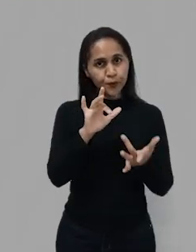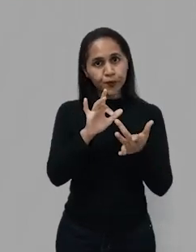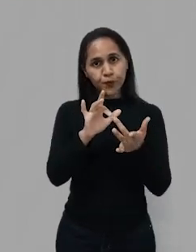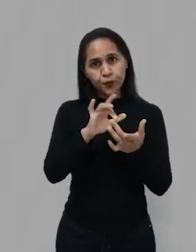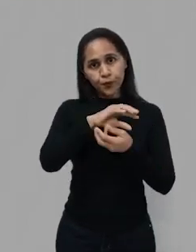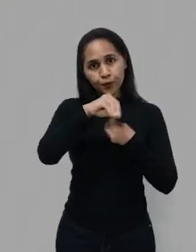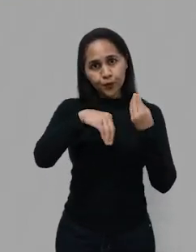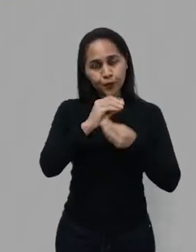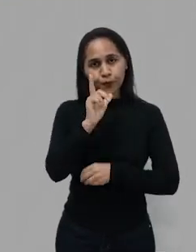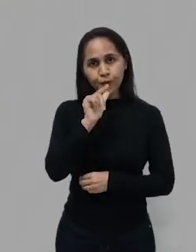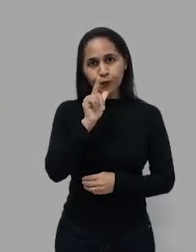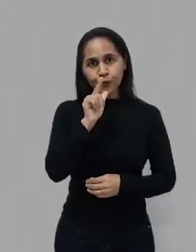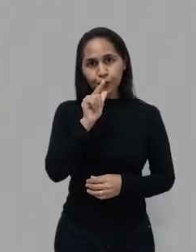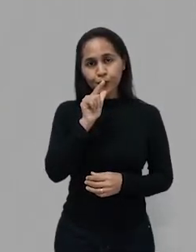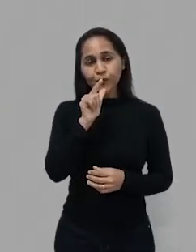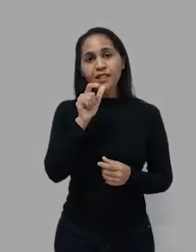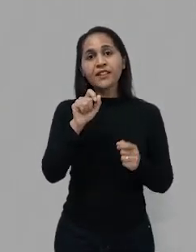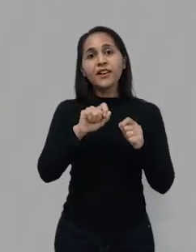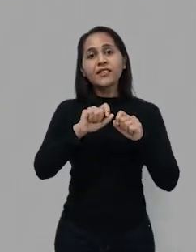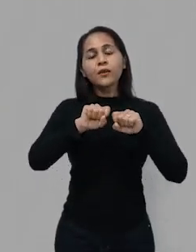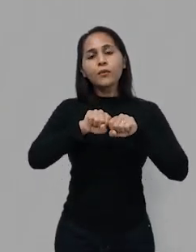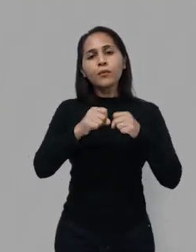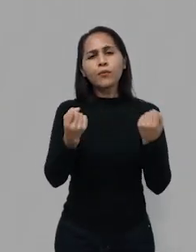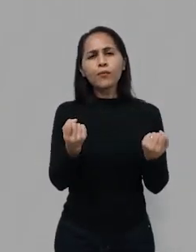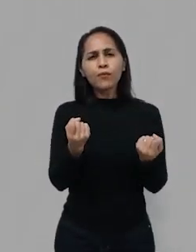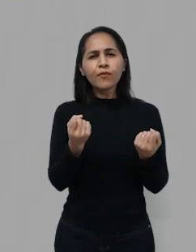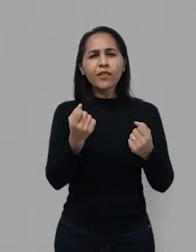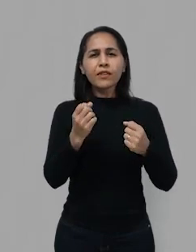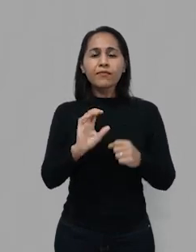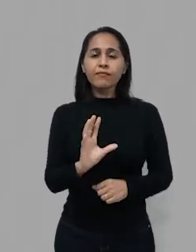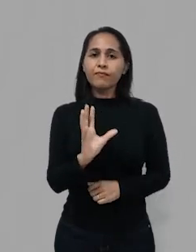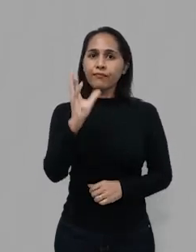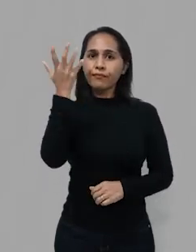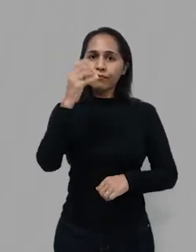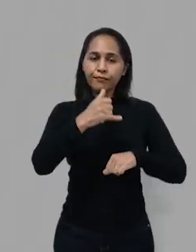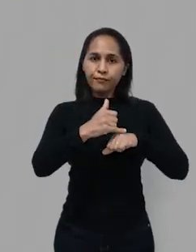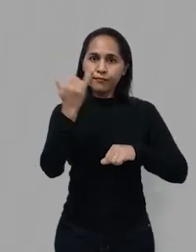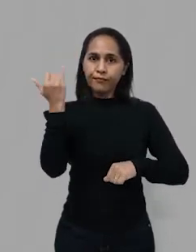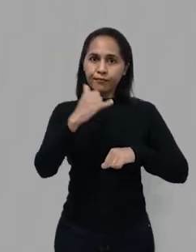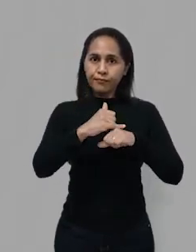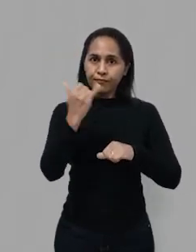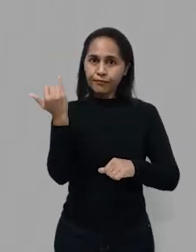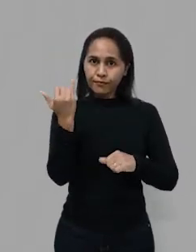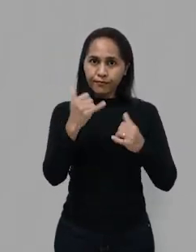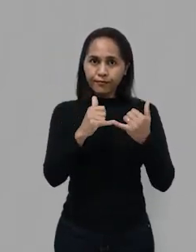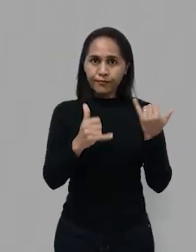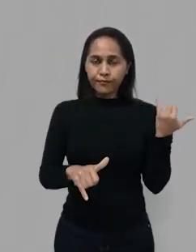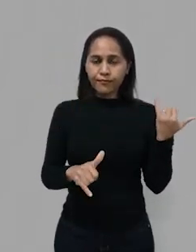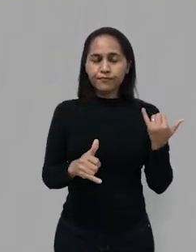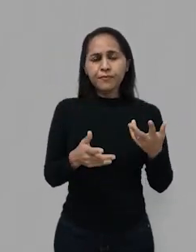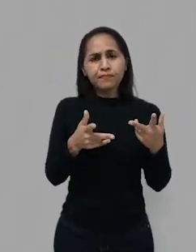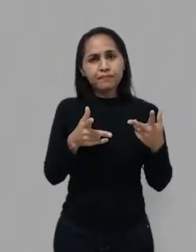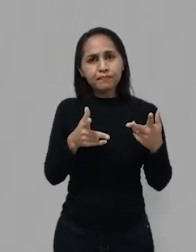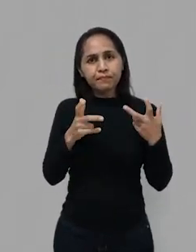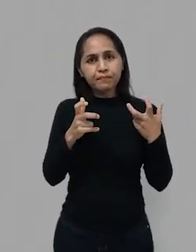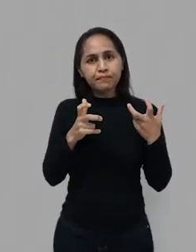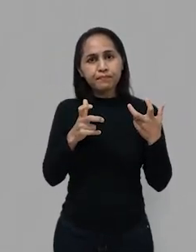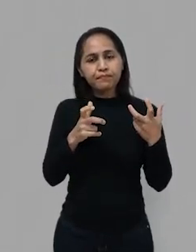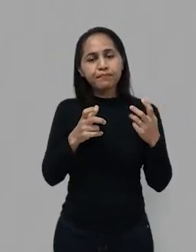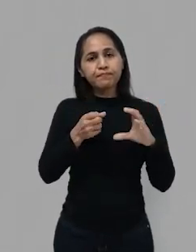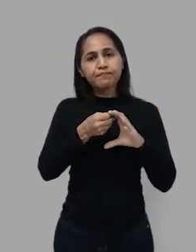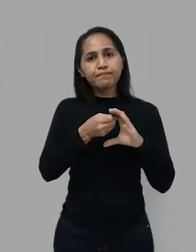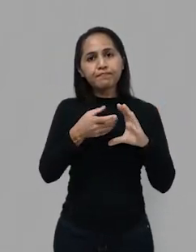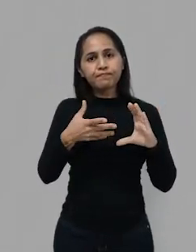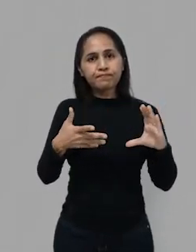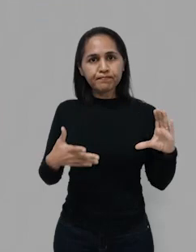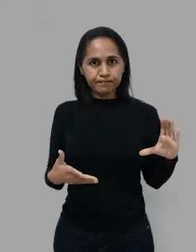ligação, gerando os íons. Chamamos isso de ionização. Então, conhecendo esses íons, eu posso classificar